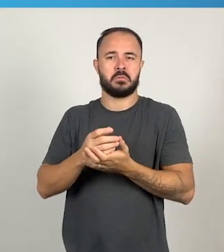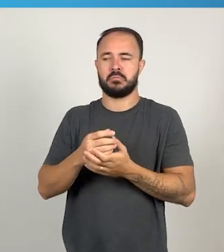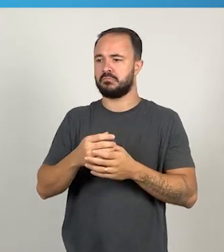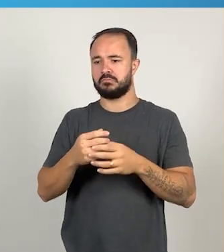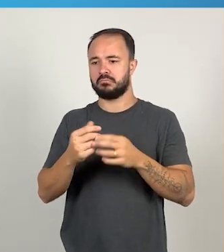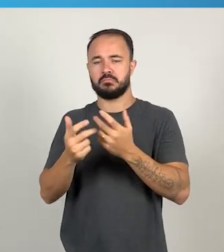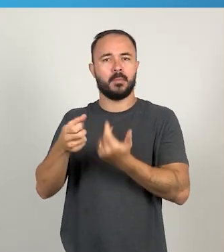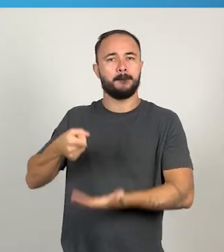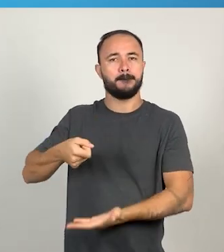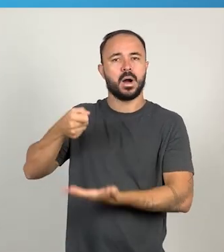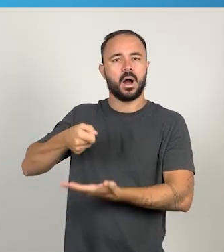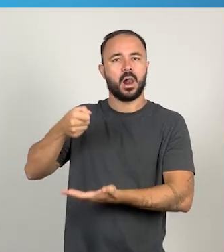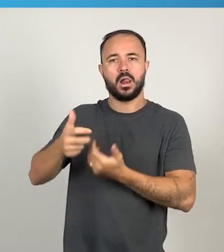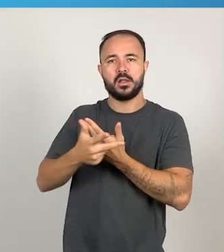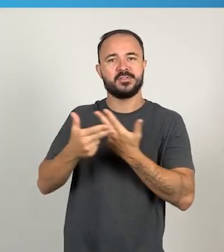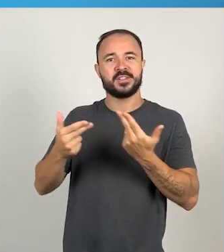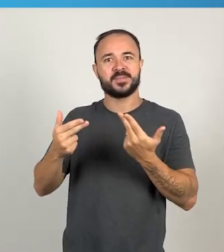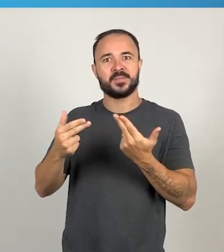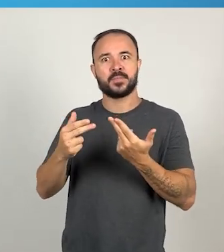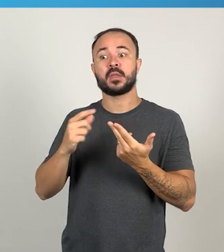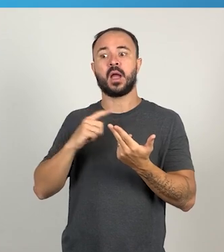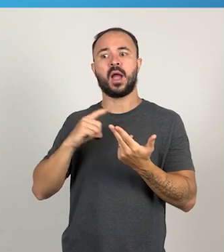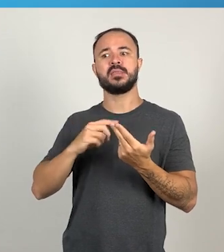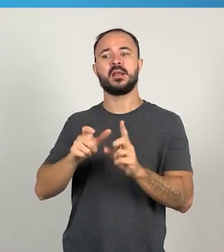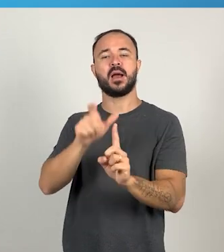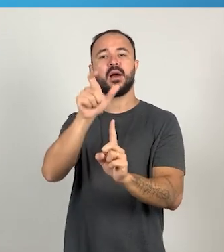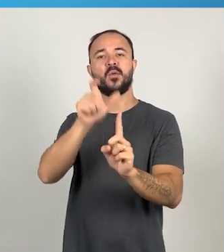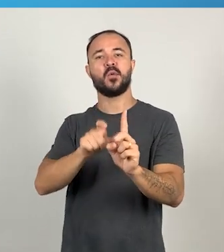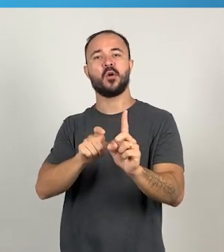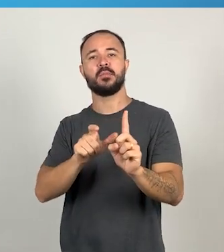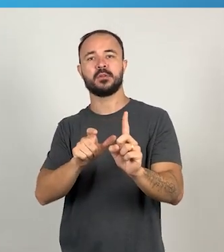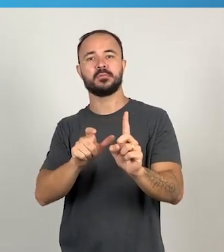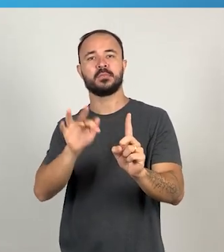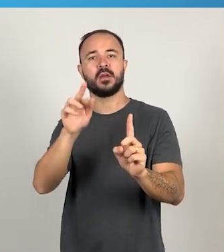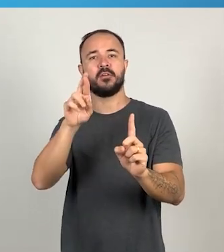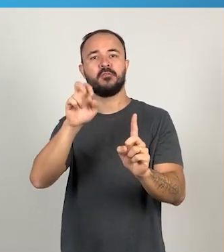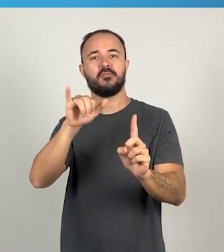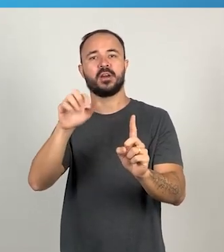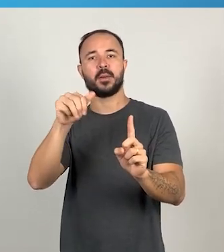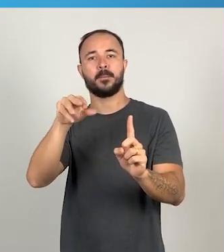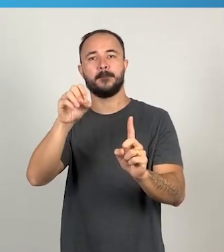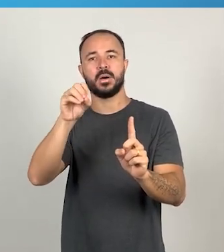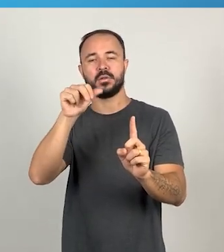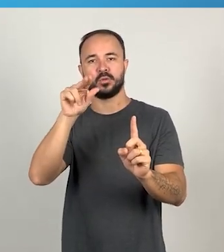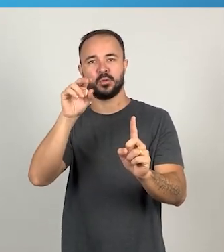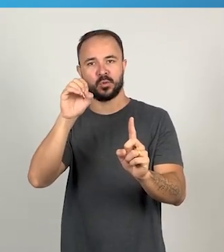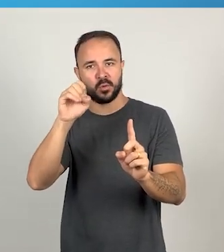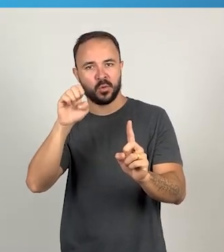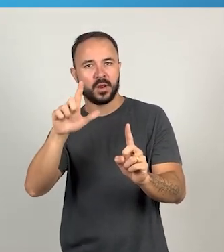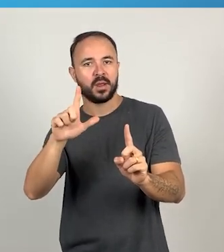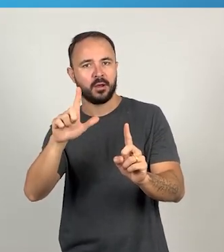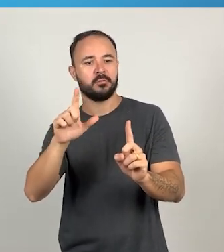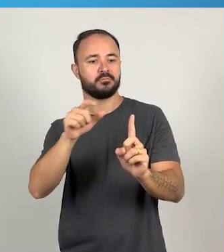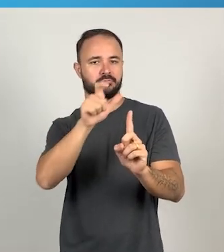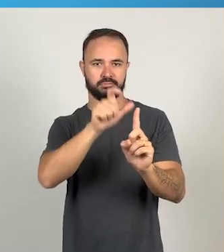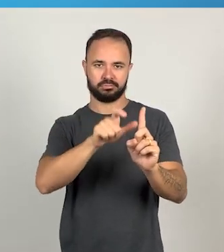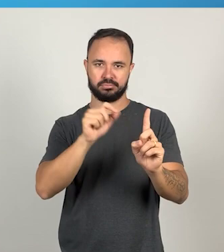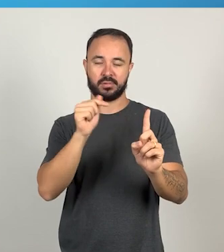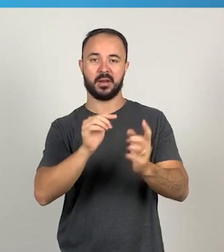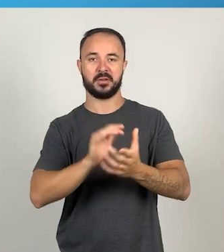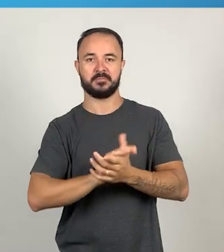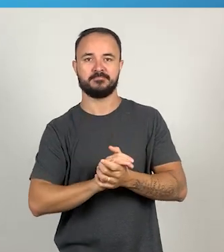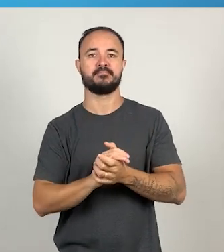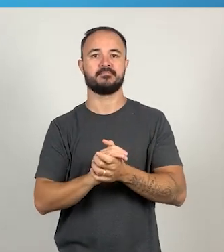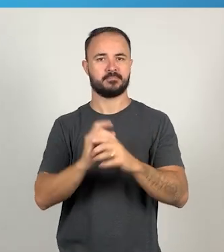temos um senhor, né, um senhor chamado Frei Manuel Procópio do Coração de Maria, com uma